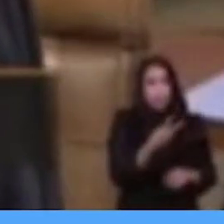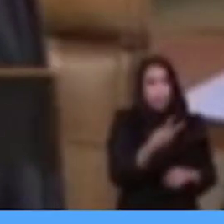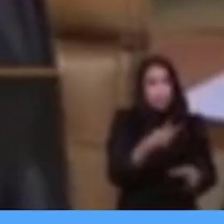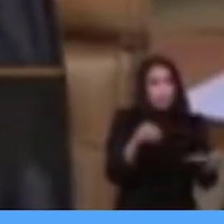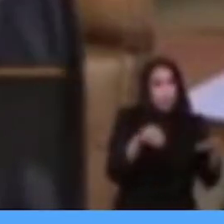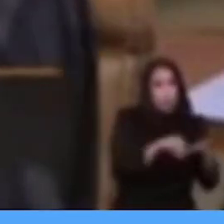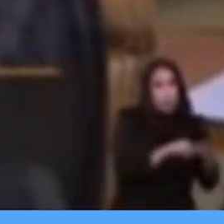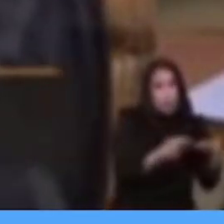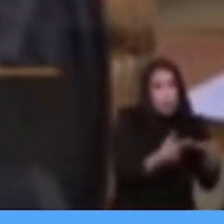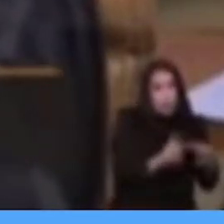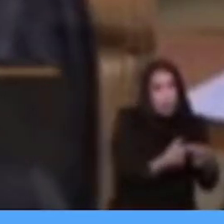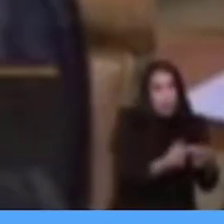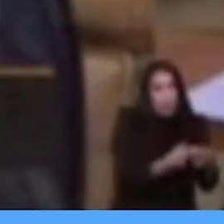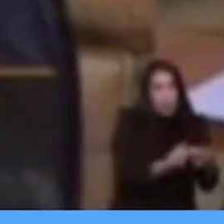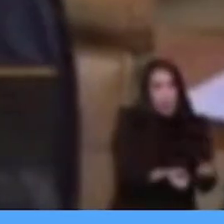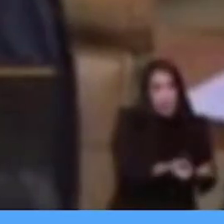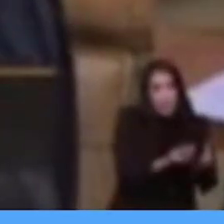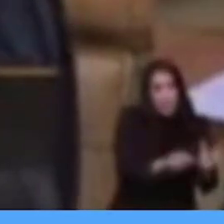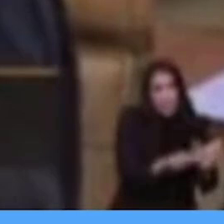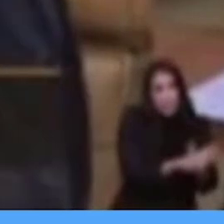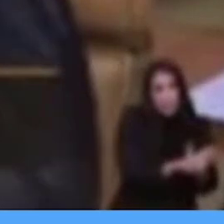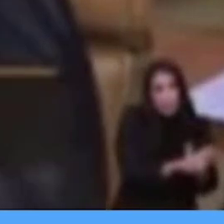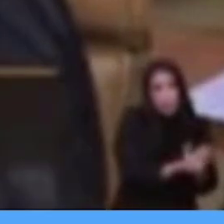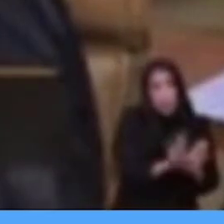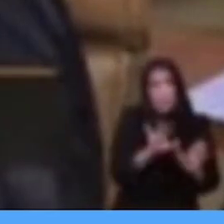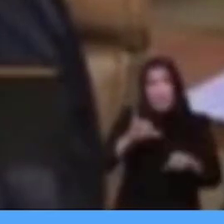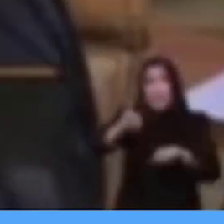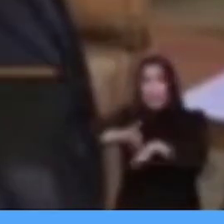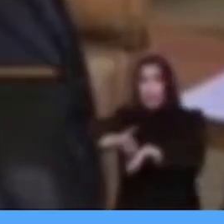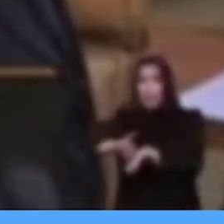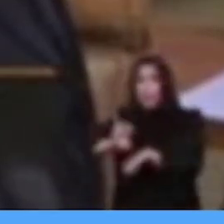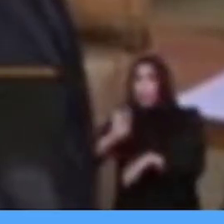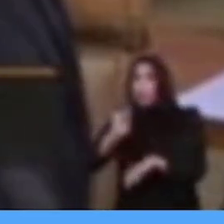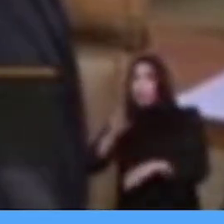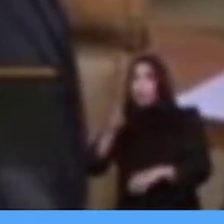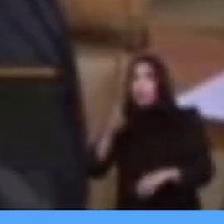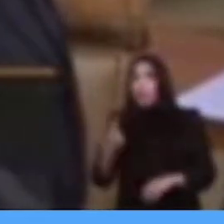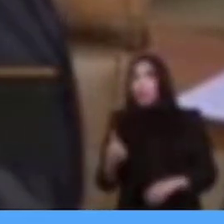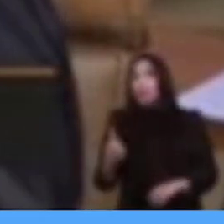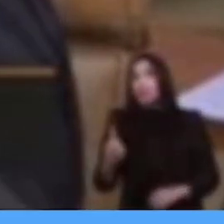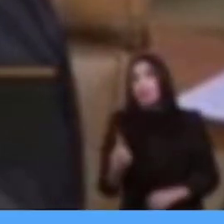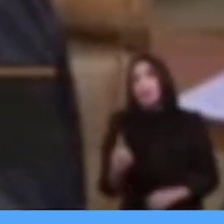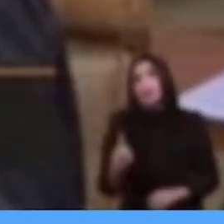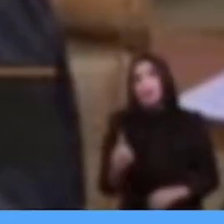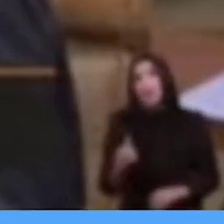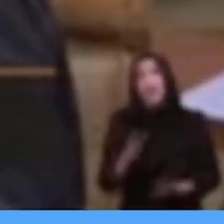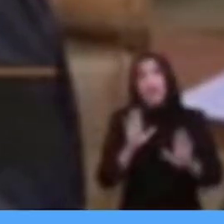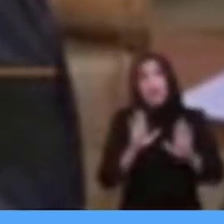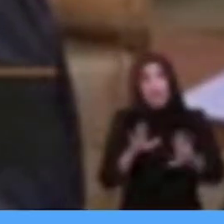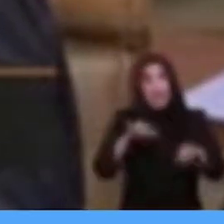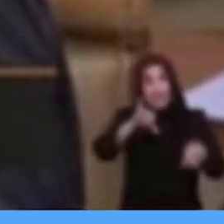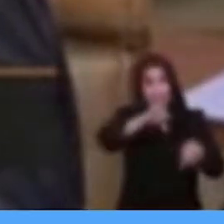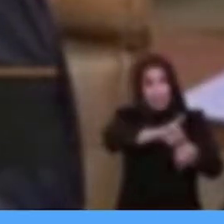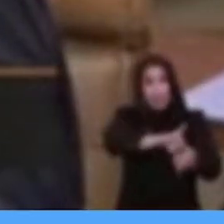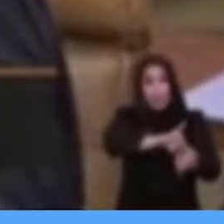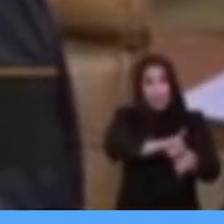traficante. Na capital, em média, só 51%.